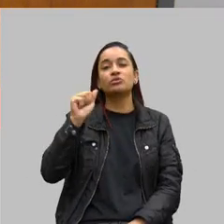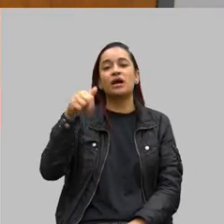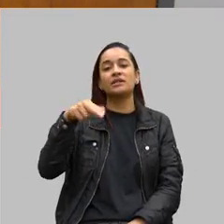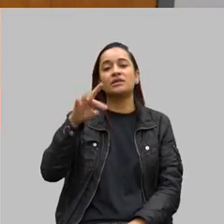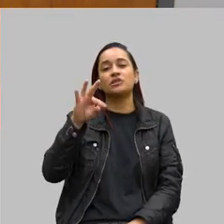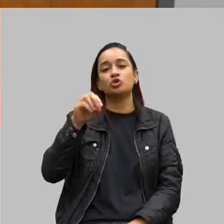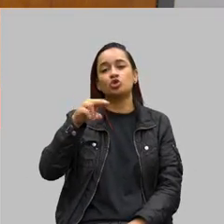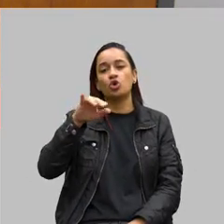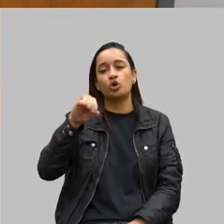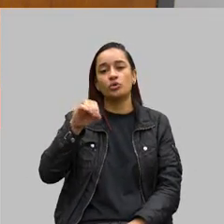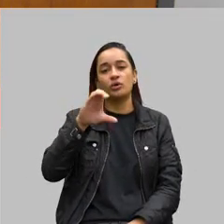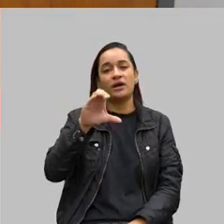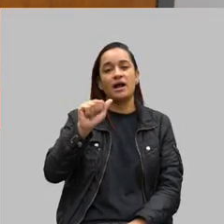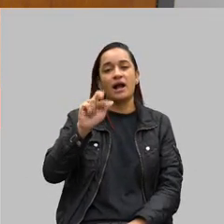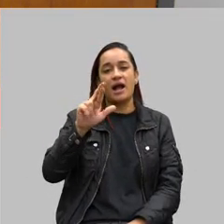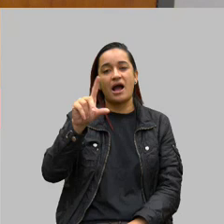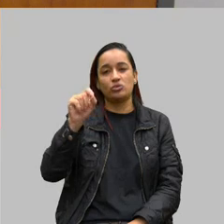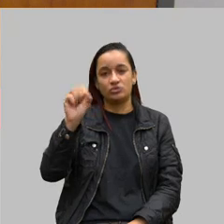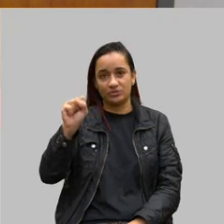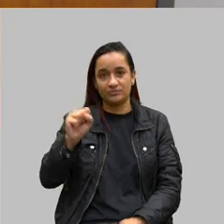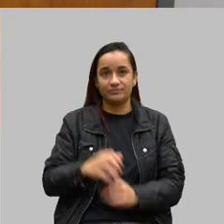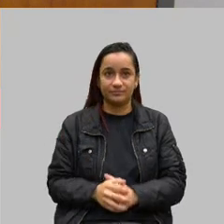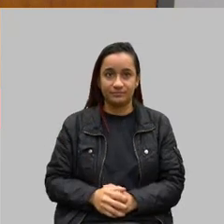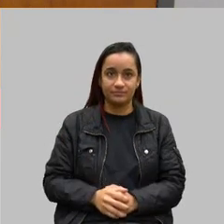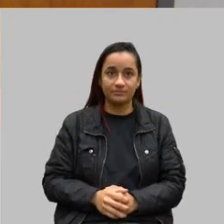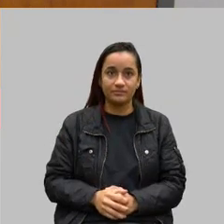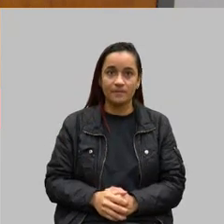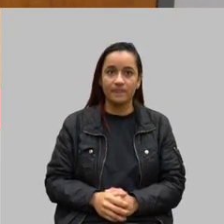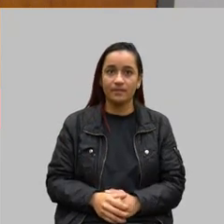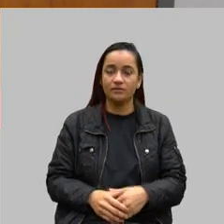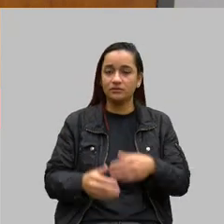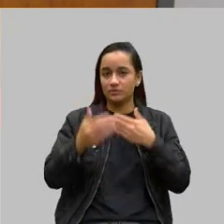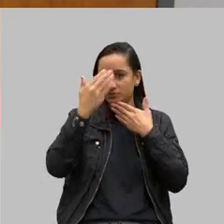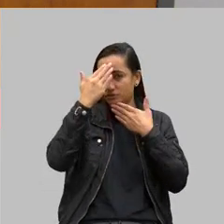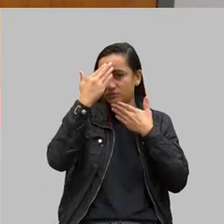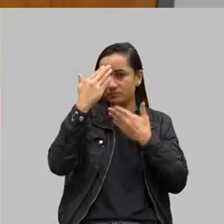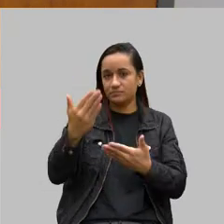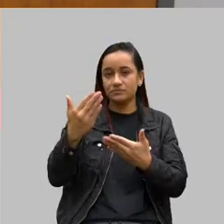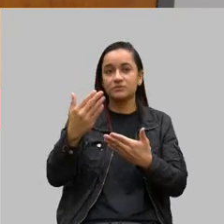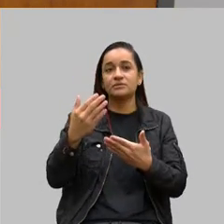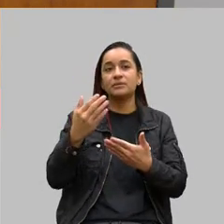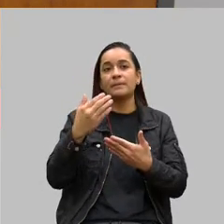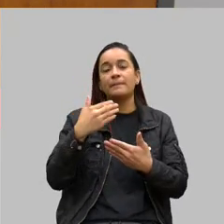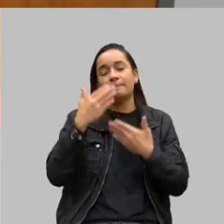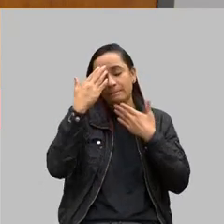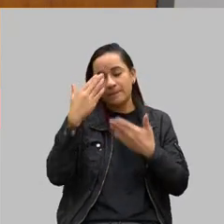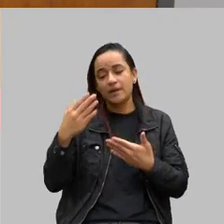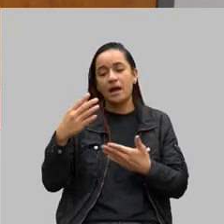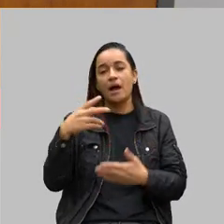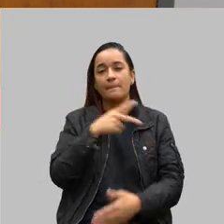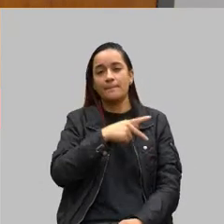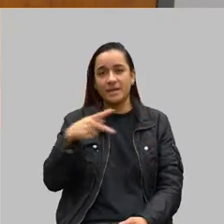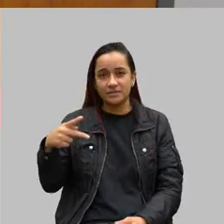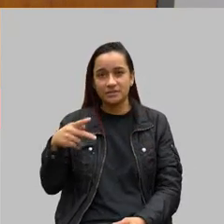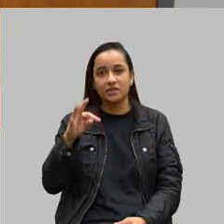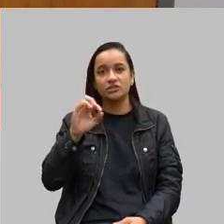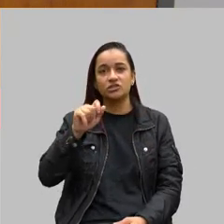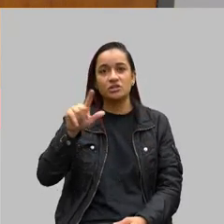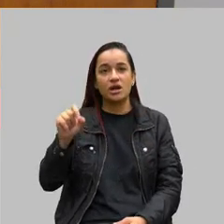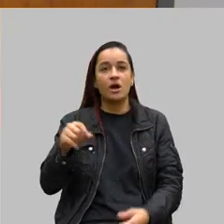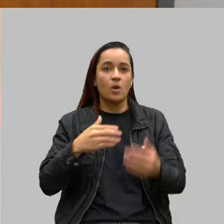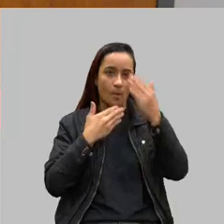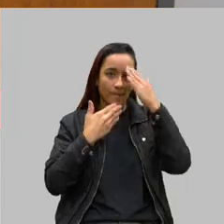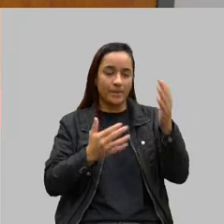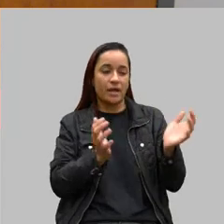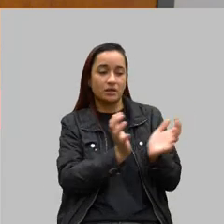arandes obrigado obrigado Thiago Presidente Thiago cota cumprimentar pela condução de forma muito